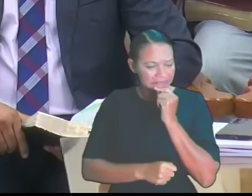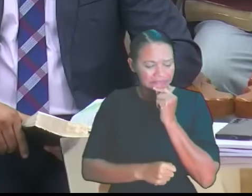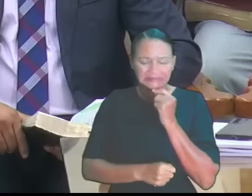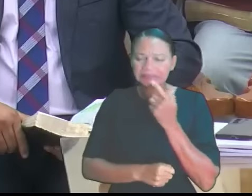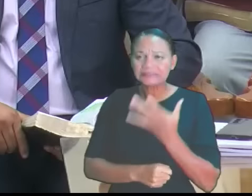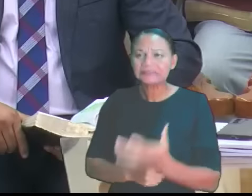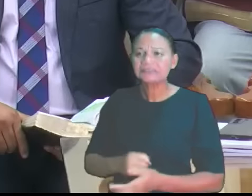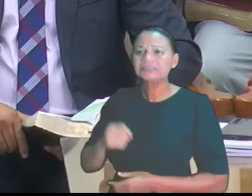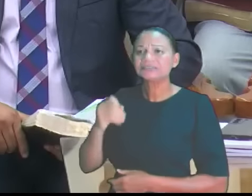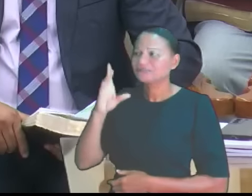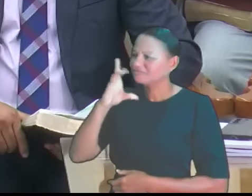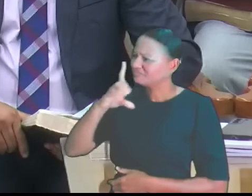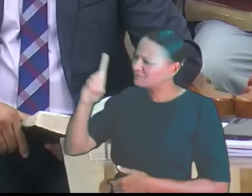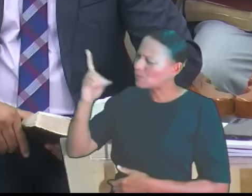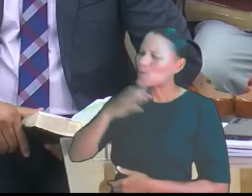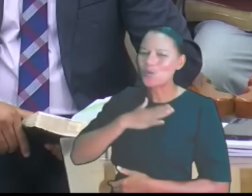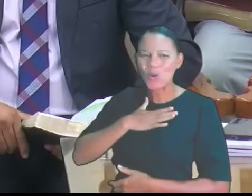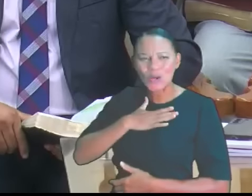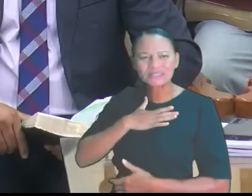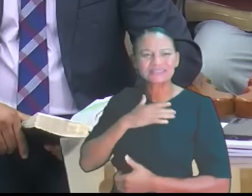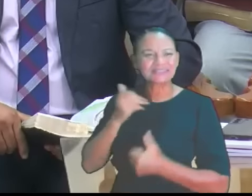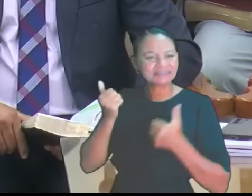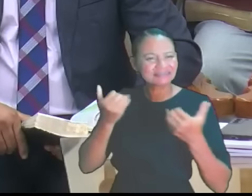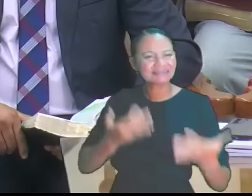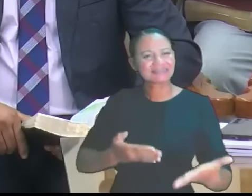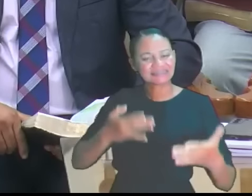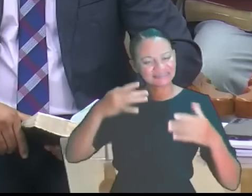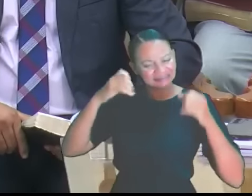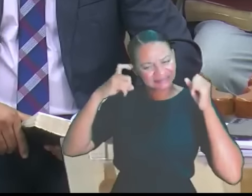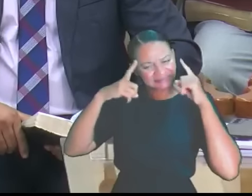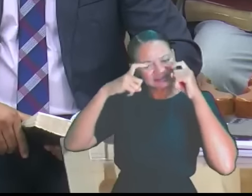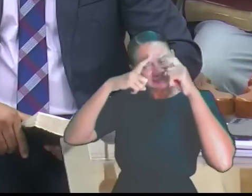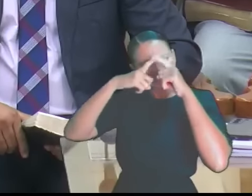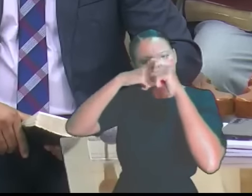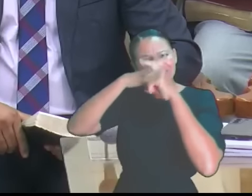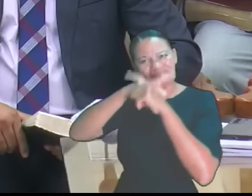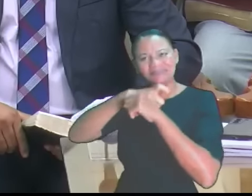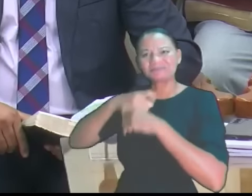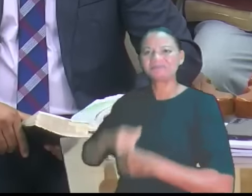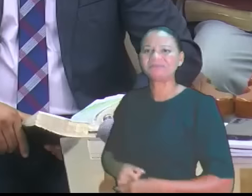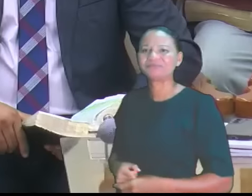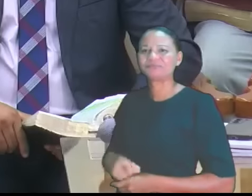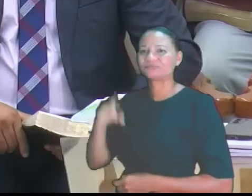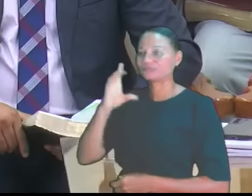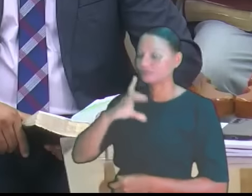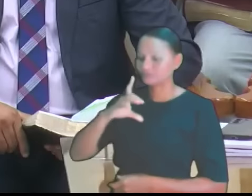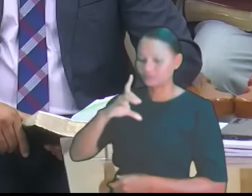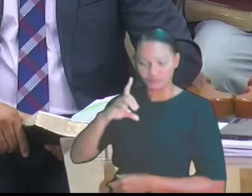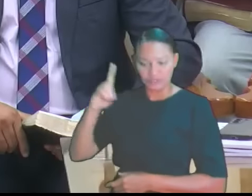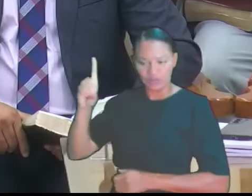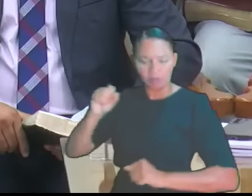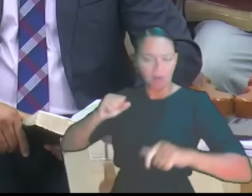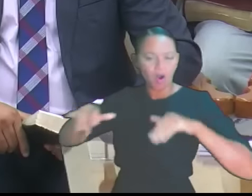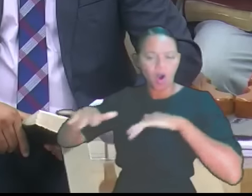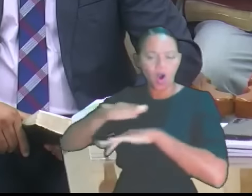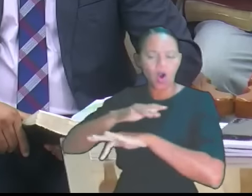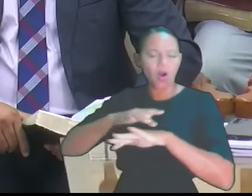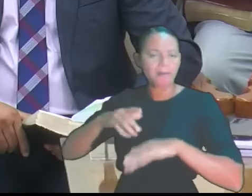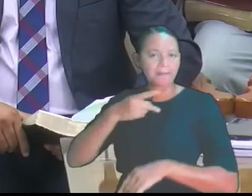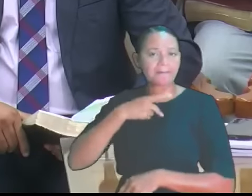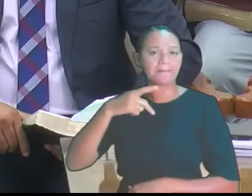E Deus gosta de complicar, irmão. Porque Deus opera, pastor Núcio, em todas as áreas,